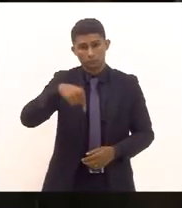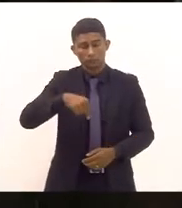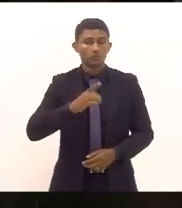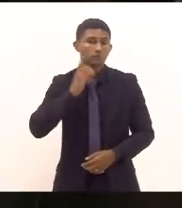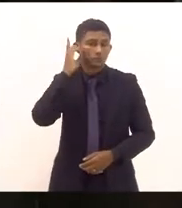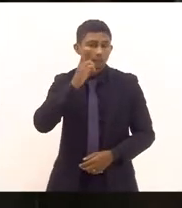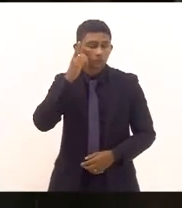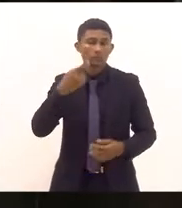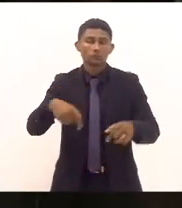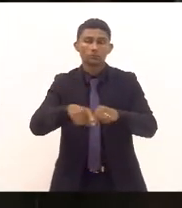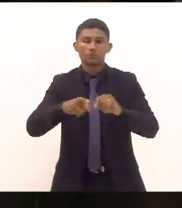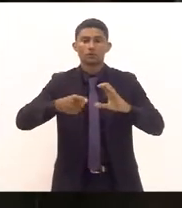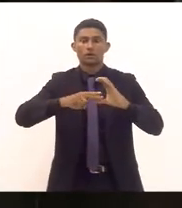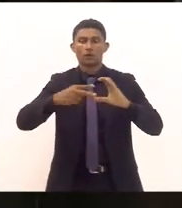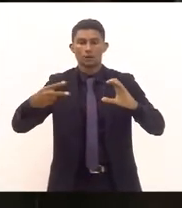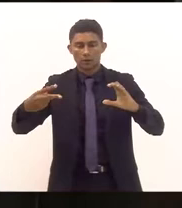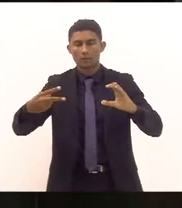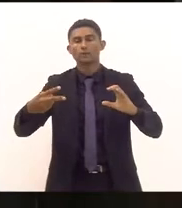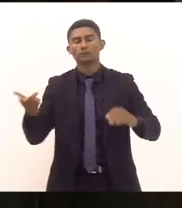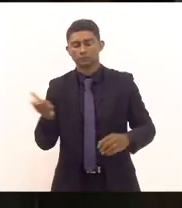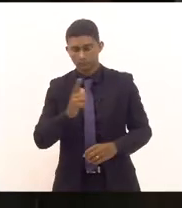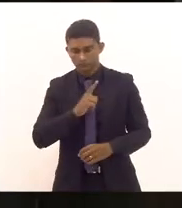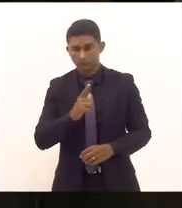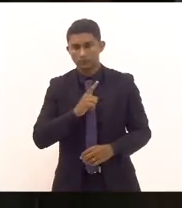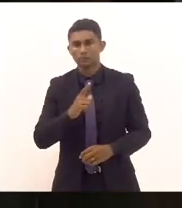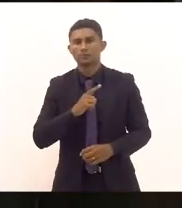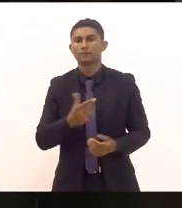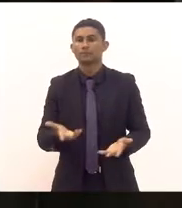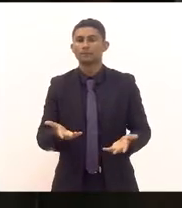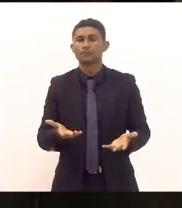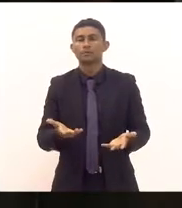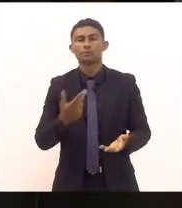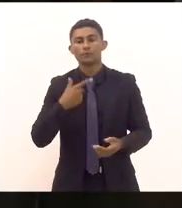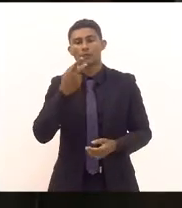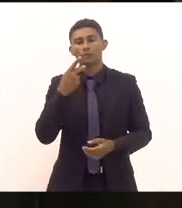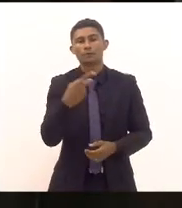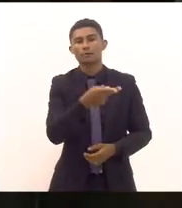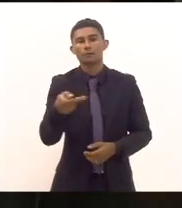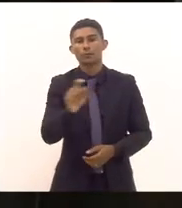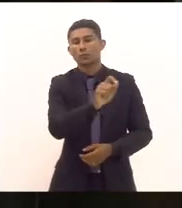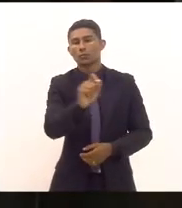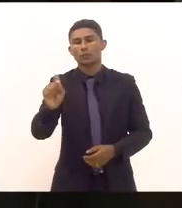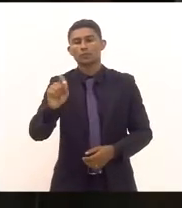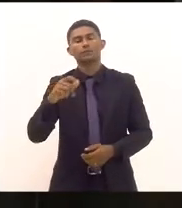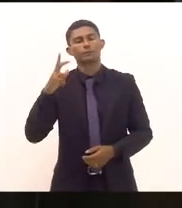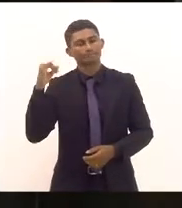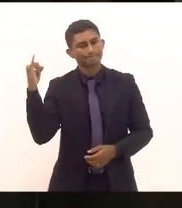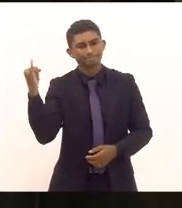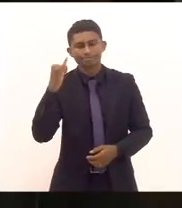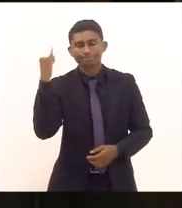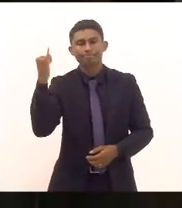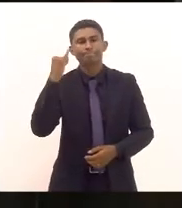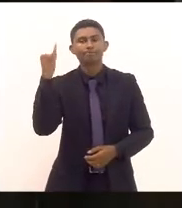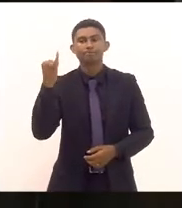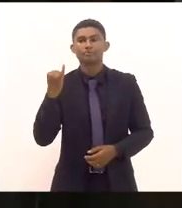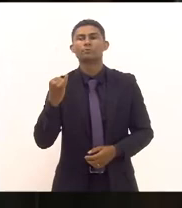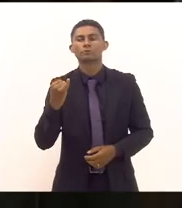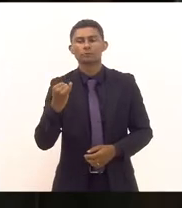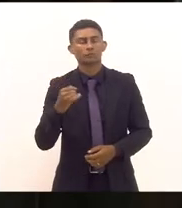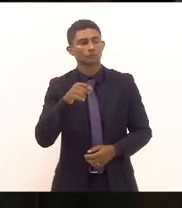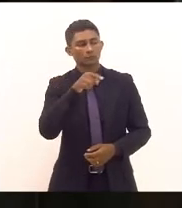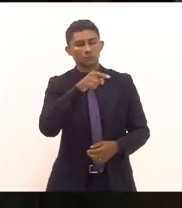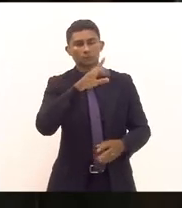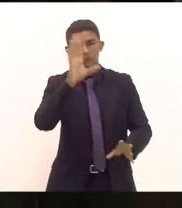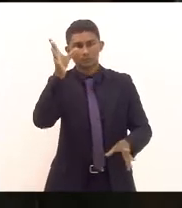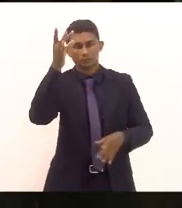mandatos na Câmara Municipal do Rio de Janeiro enfim mas quero dizer da importância que foi a Vitória EA sua interpretação